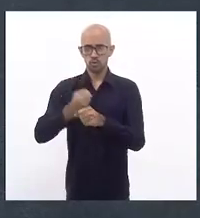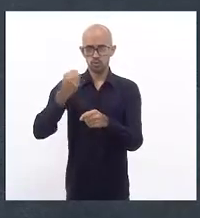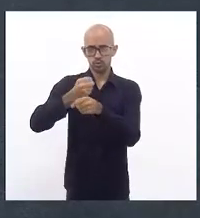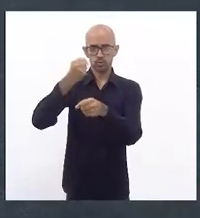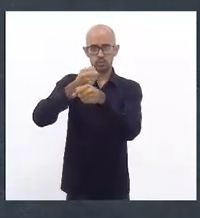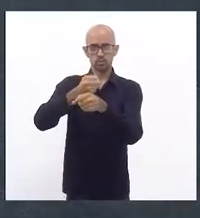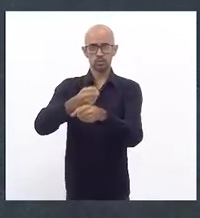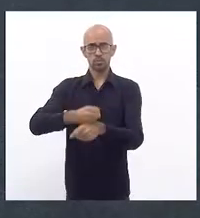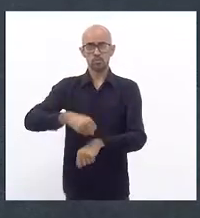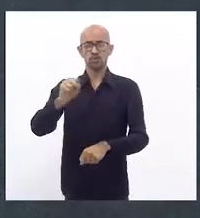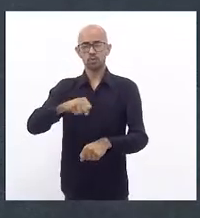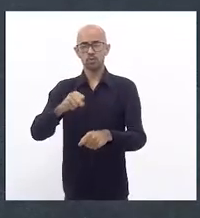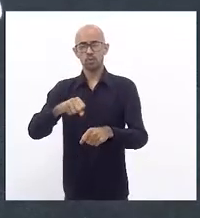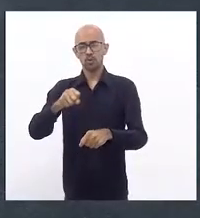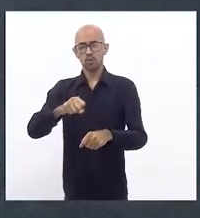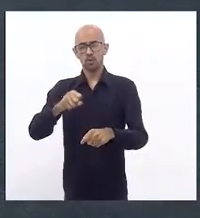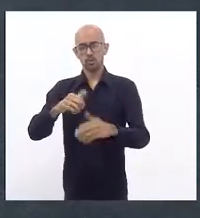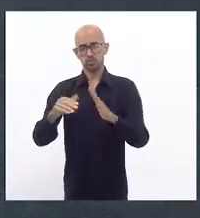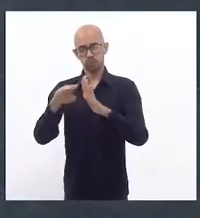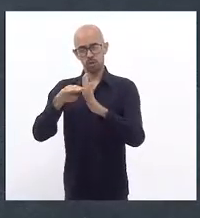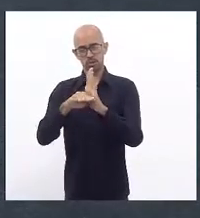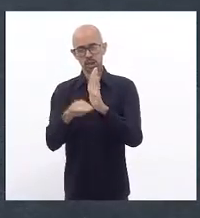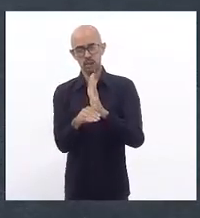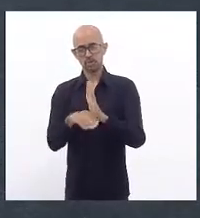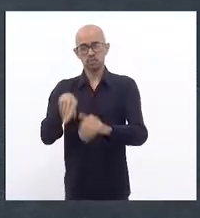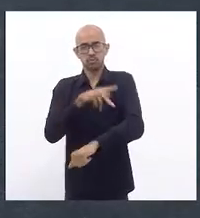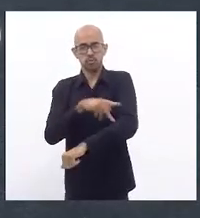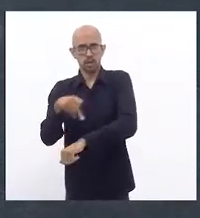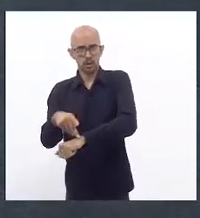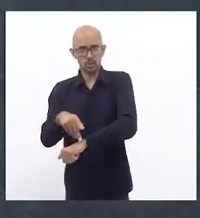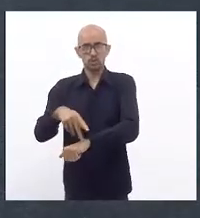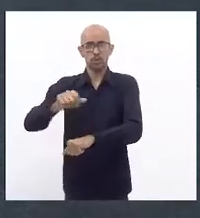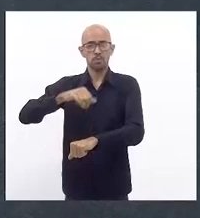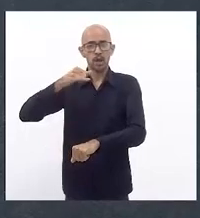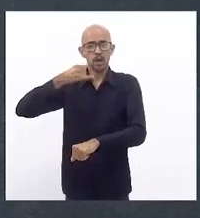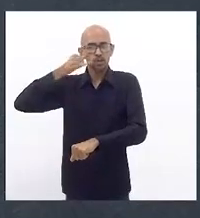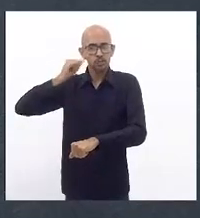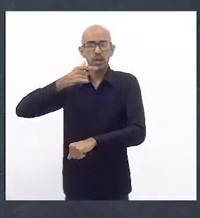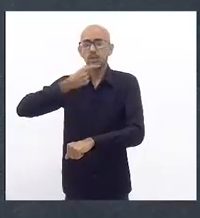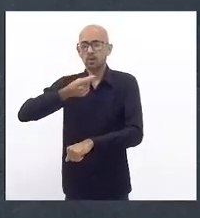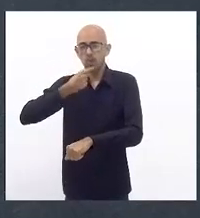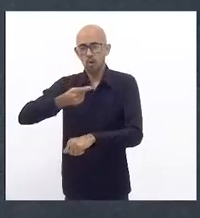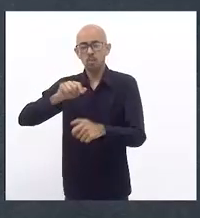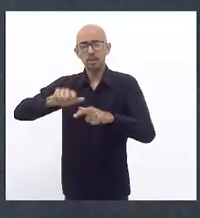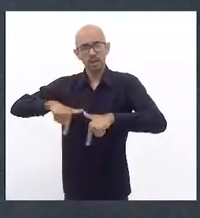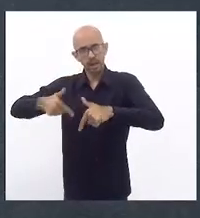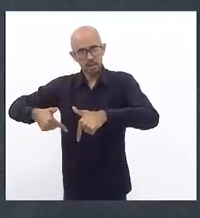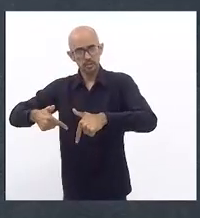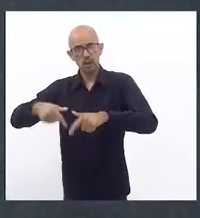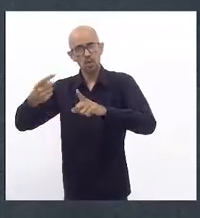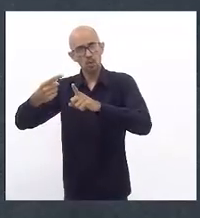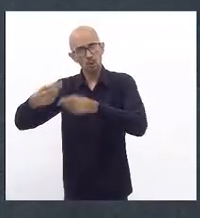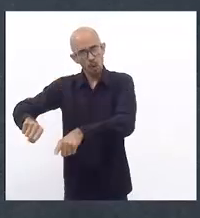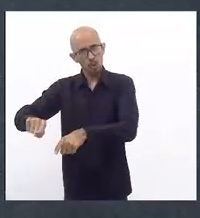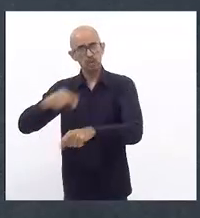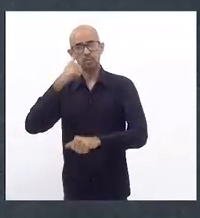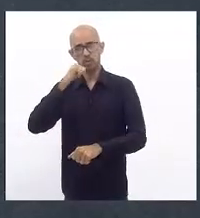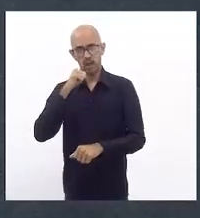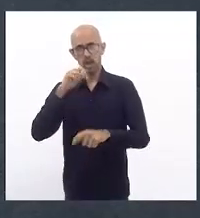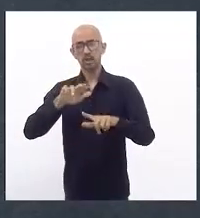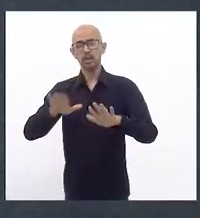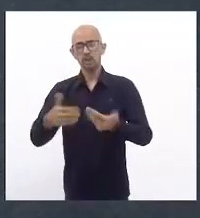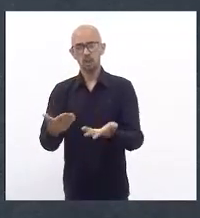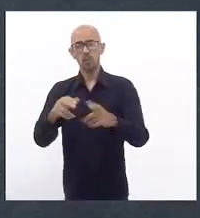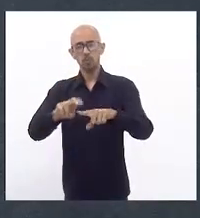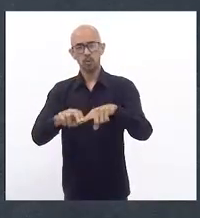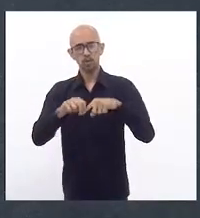processos pedagógicos para que homens não sejam aí autores de atos de violência contra a mulher. Então, nesse